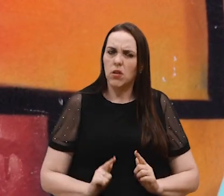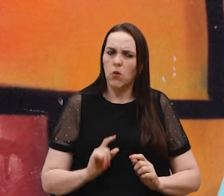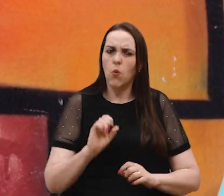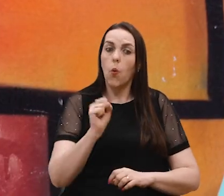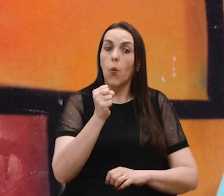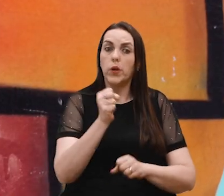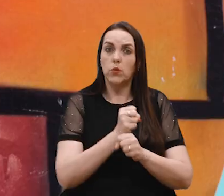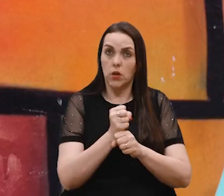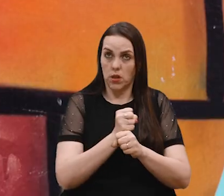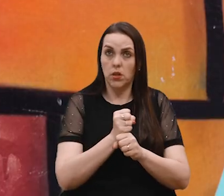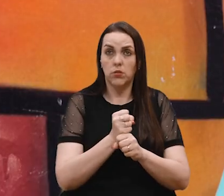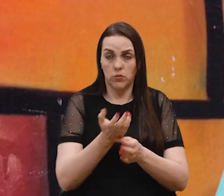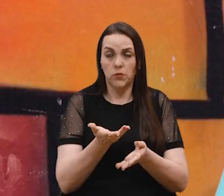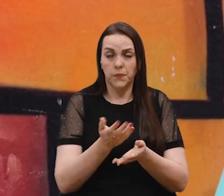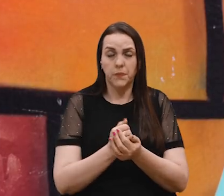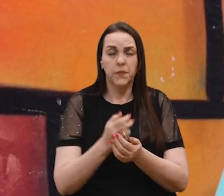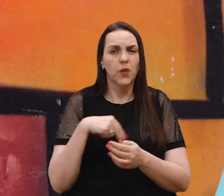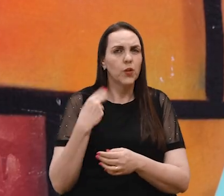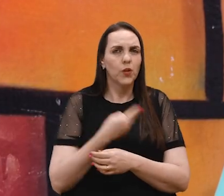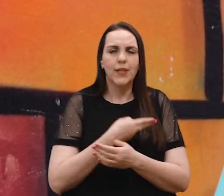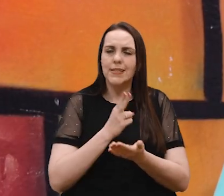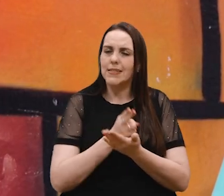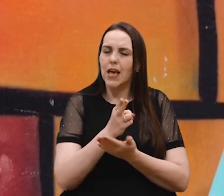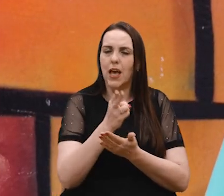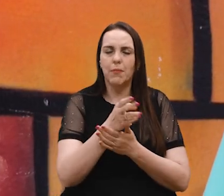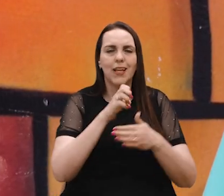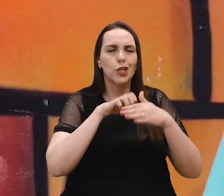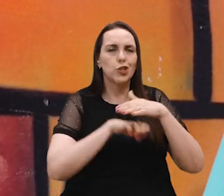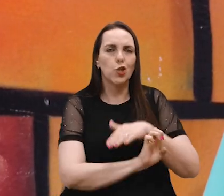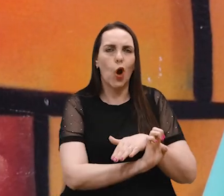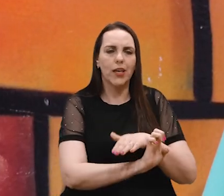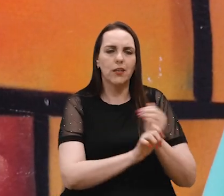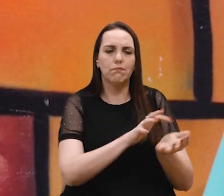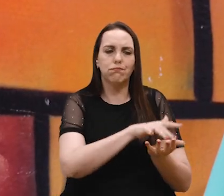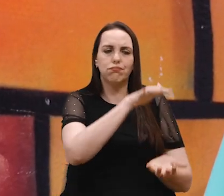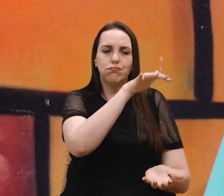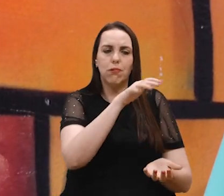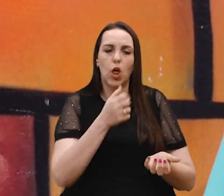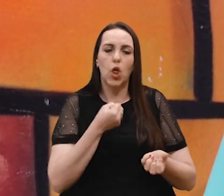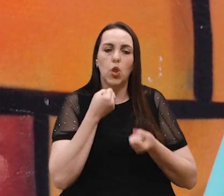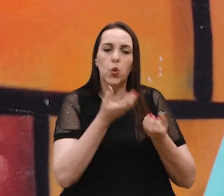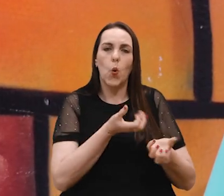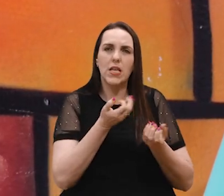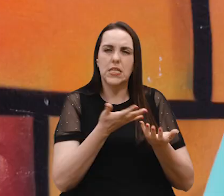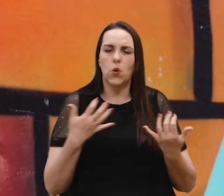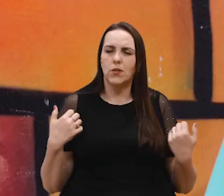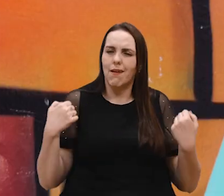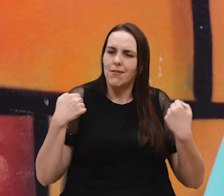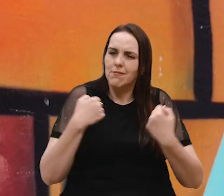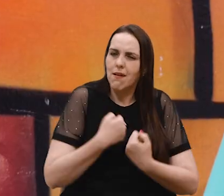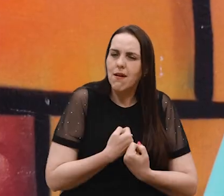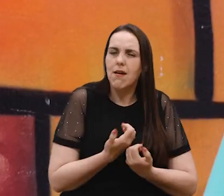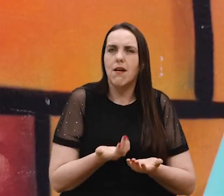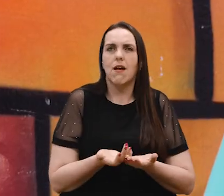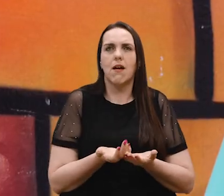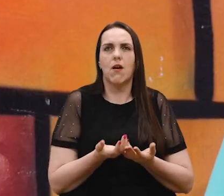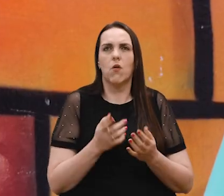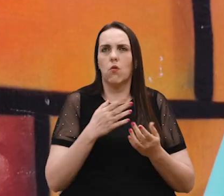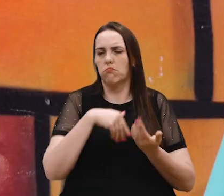há 8 anos, nós sempre temos um estoque de doações de